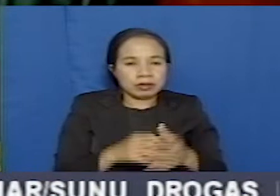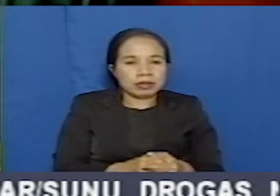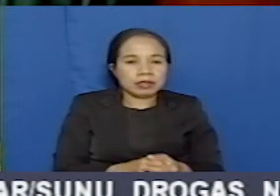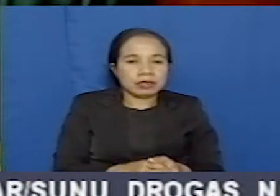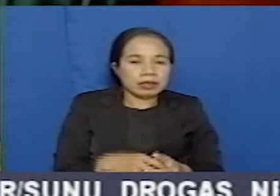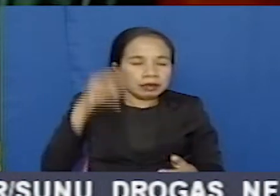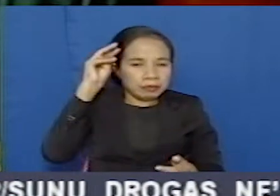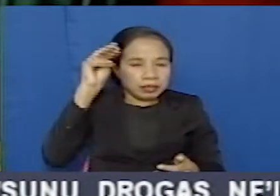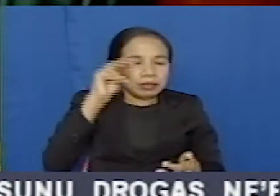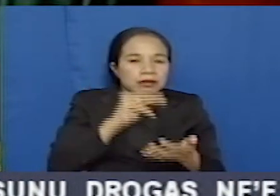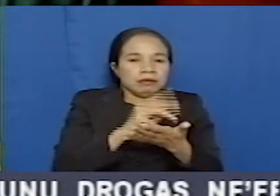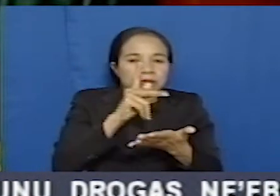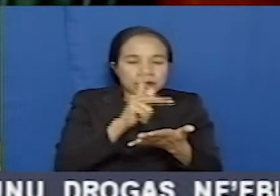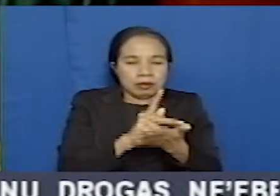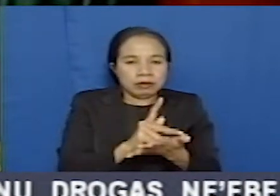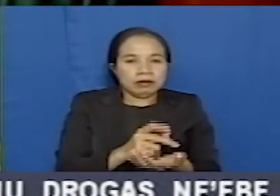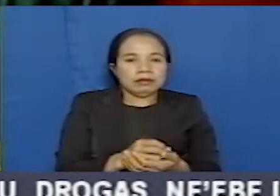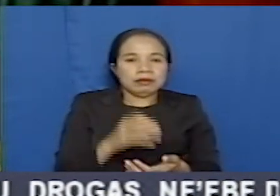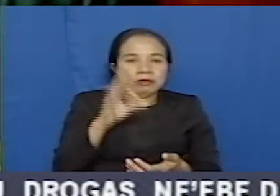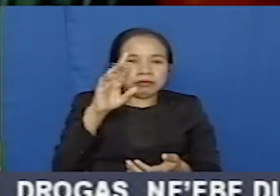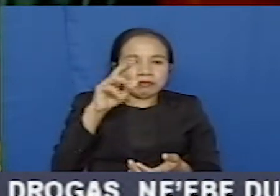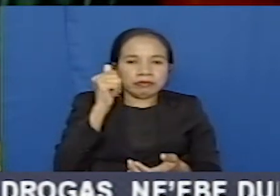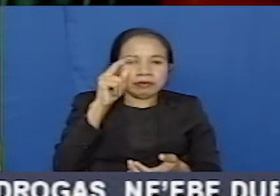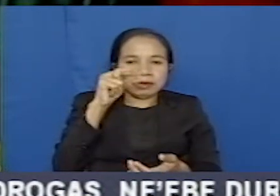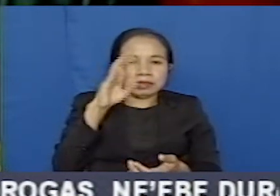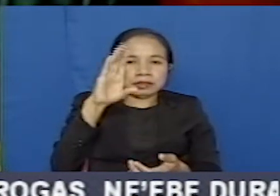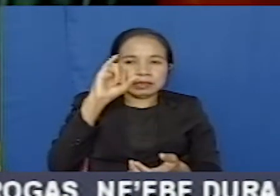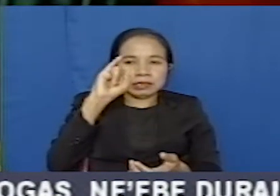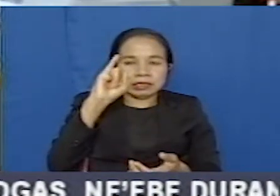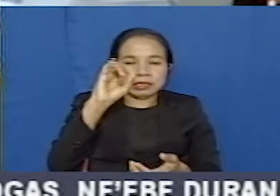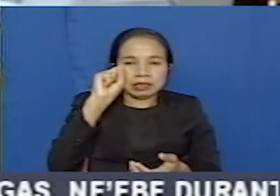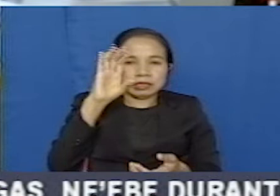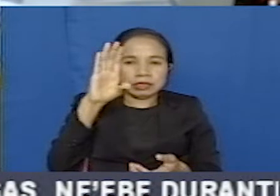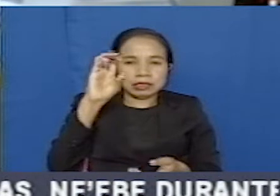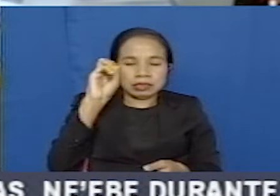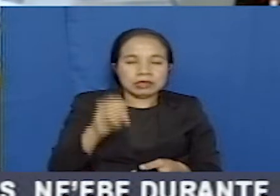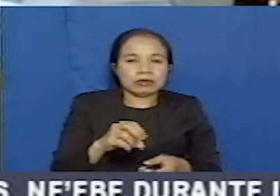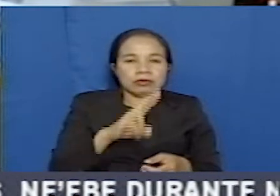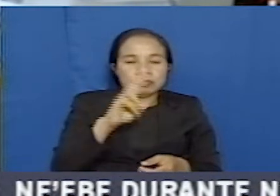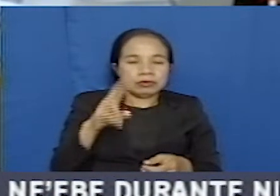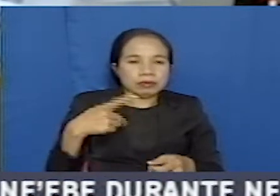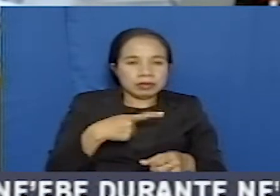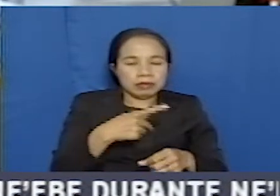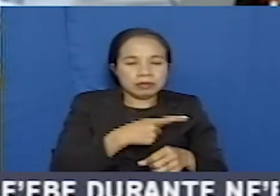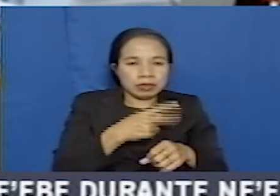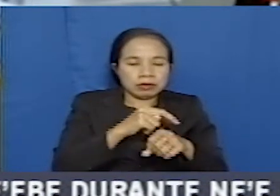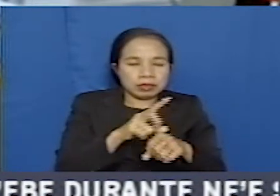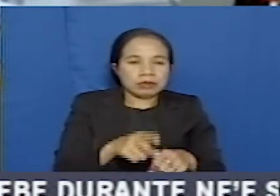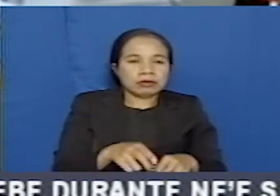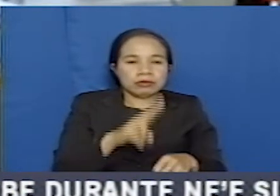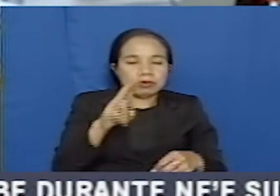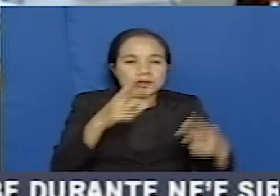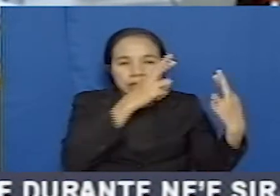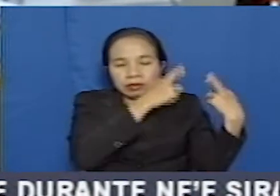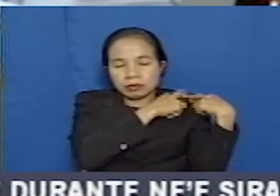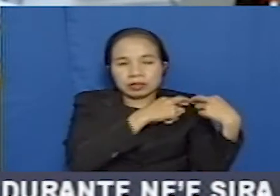Assunto Parlamentar no Comunicação Francisco Zerônimo, o Parlamento Nacional usa competência, bolo Ministério